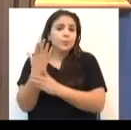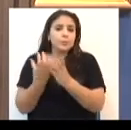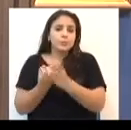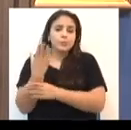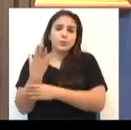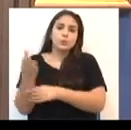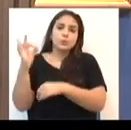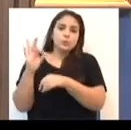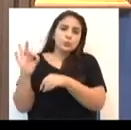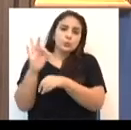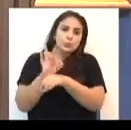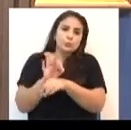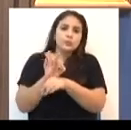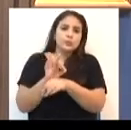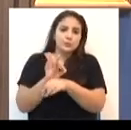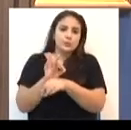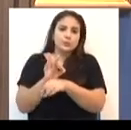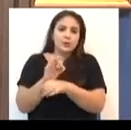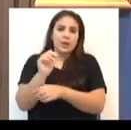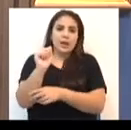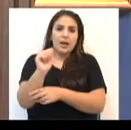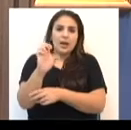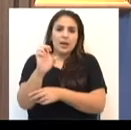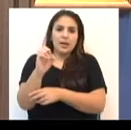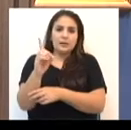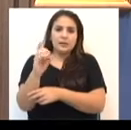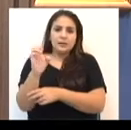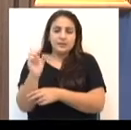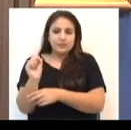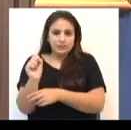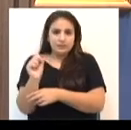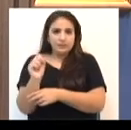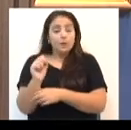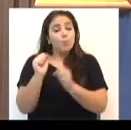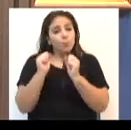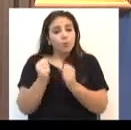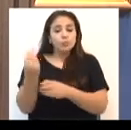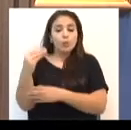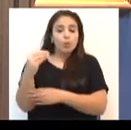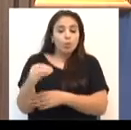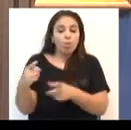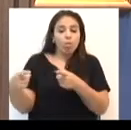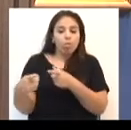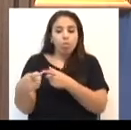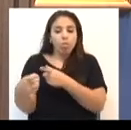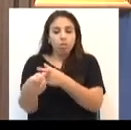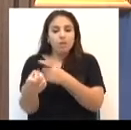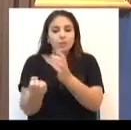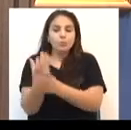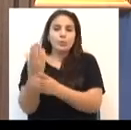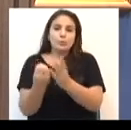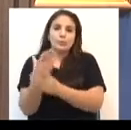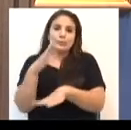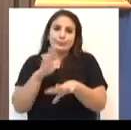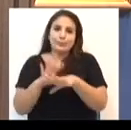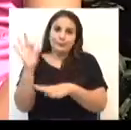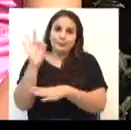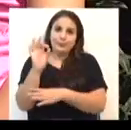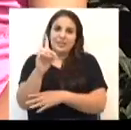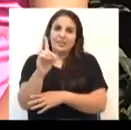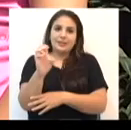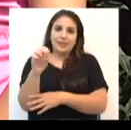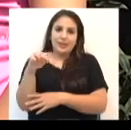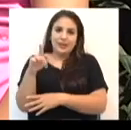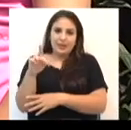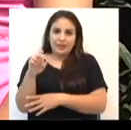dizer, esses logradouros, para que o mosquito Aedes aegypti possa colocar ali suas larvas, seus ovos, e aí proliferar então o mosquito da dengue.